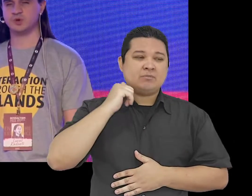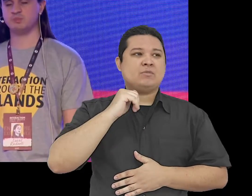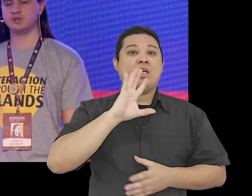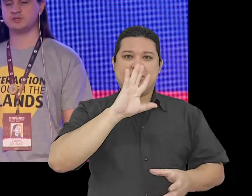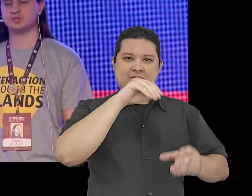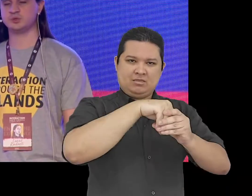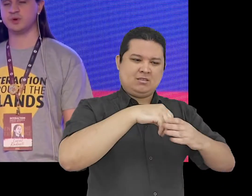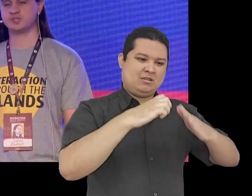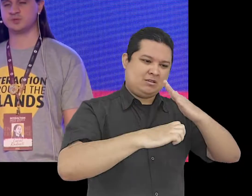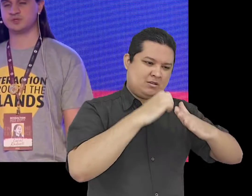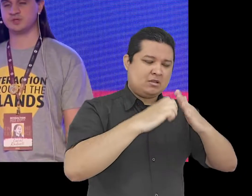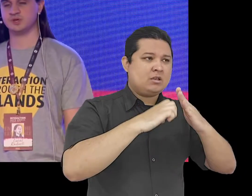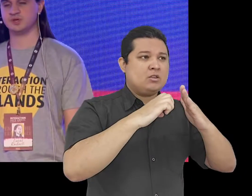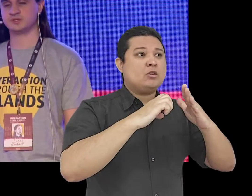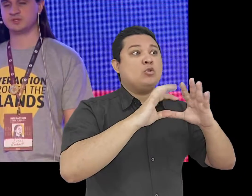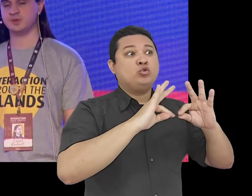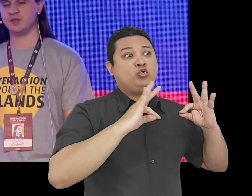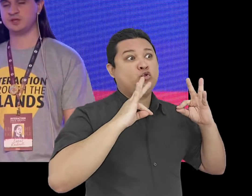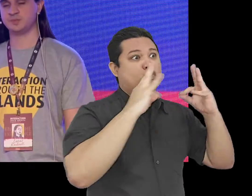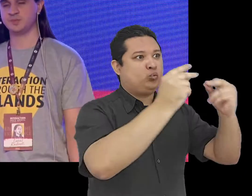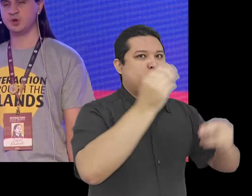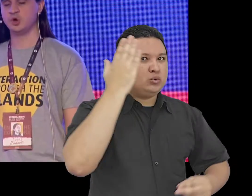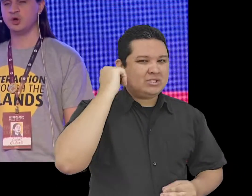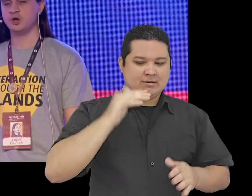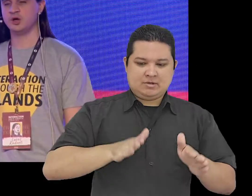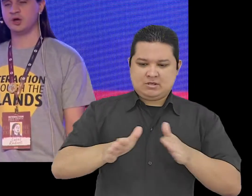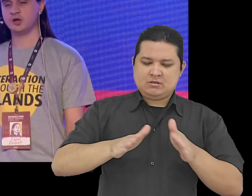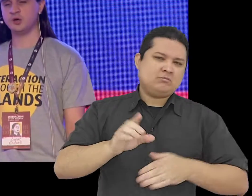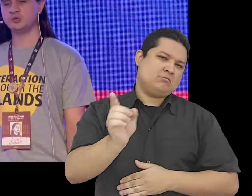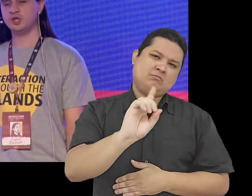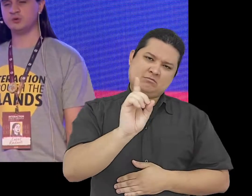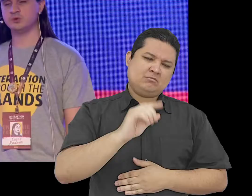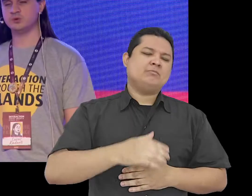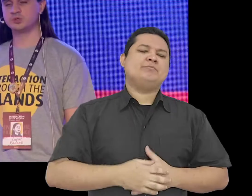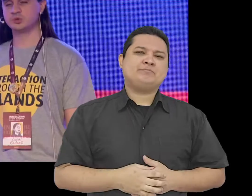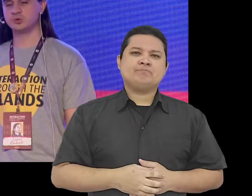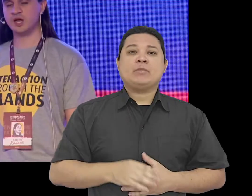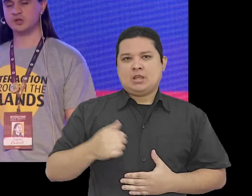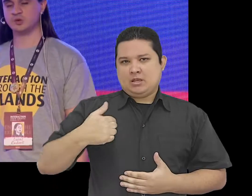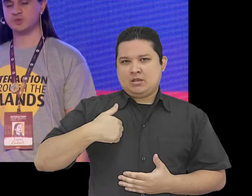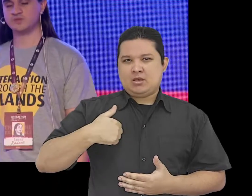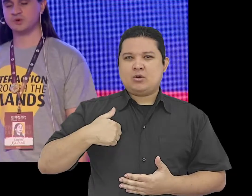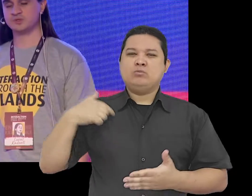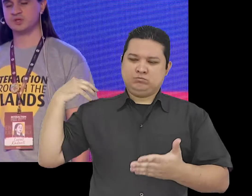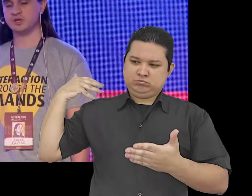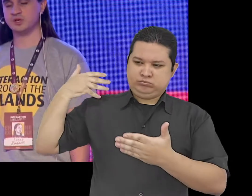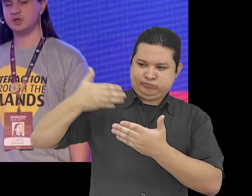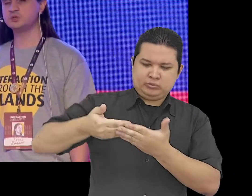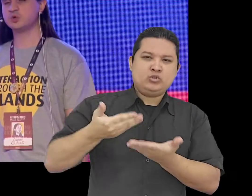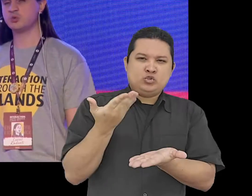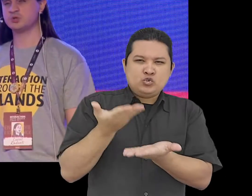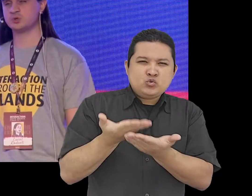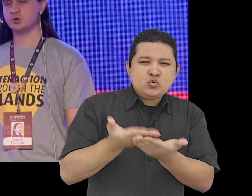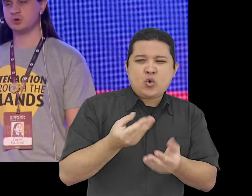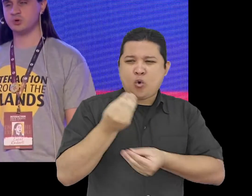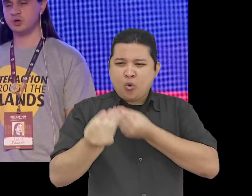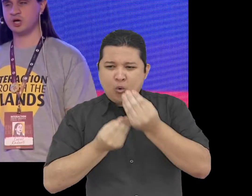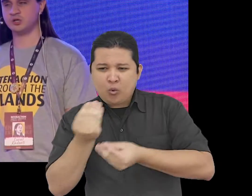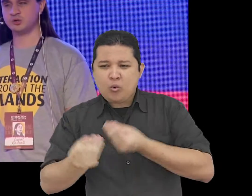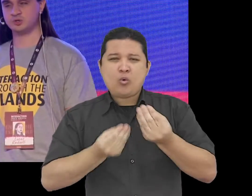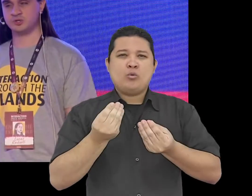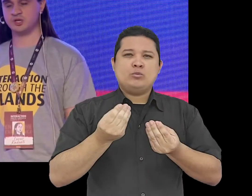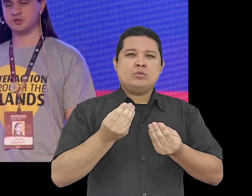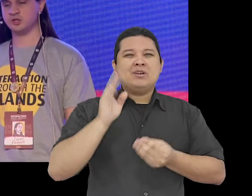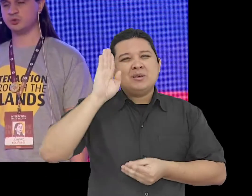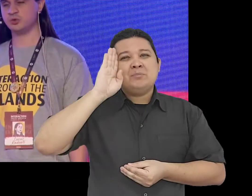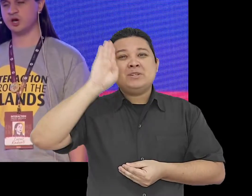as pessoas de uma empresa sejam experts em acessibilidade. Eu tenho estudado algumas formas que isso começou,